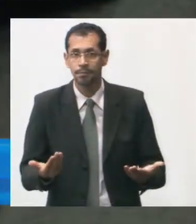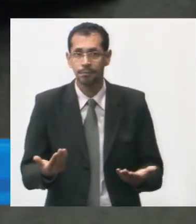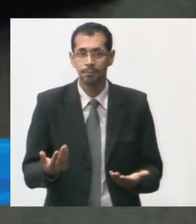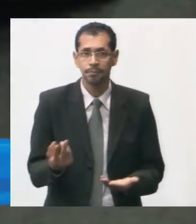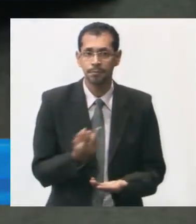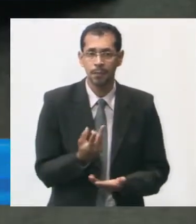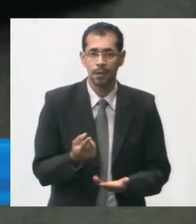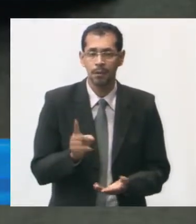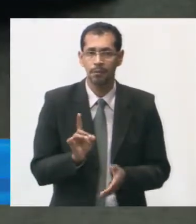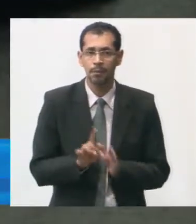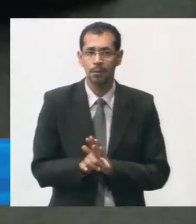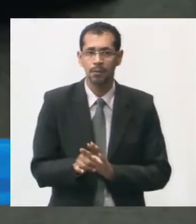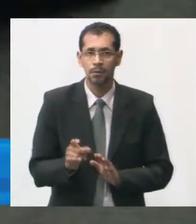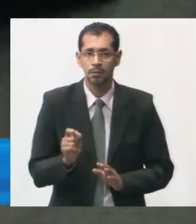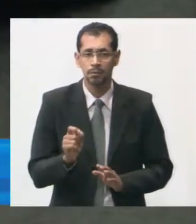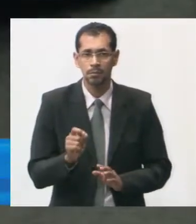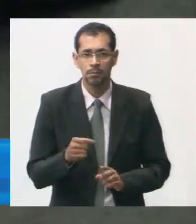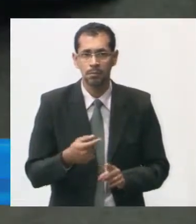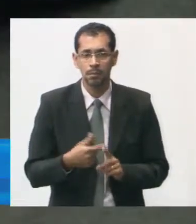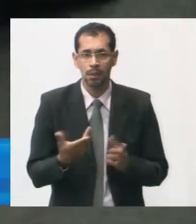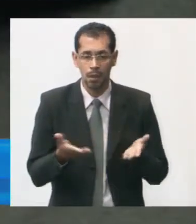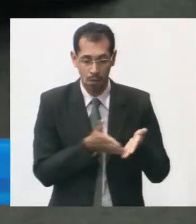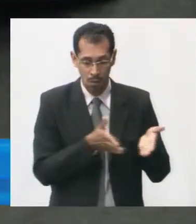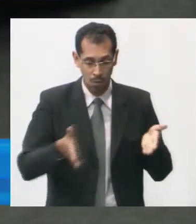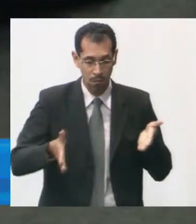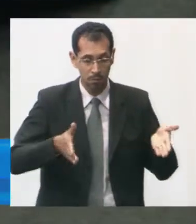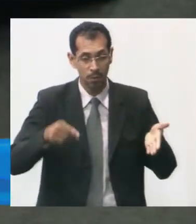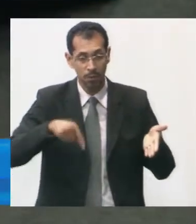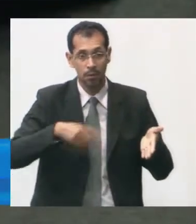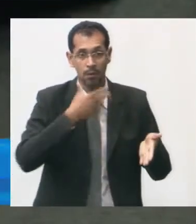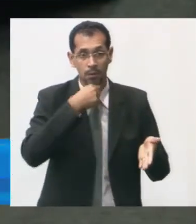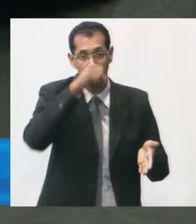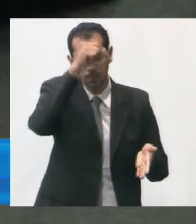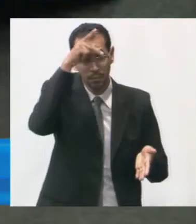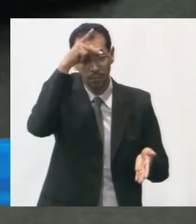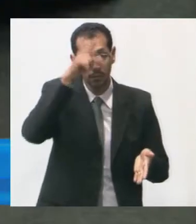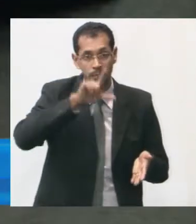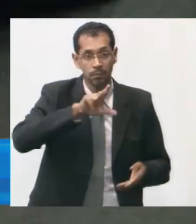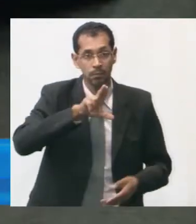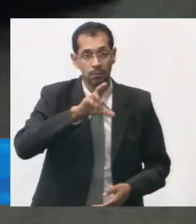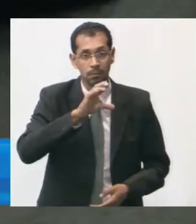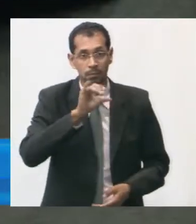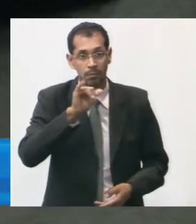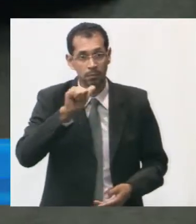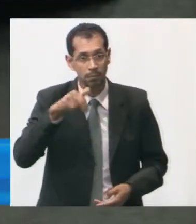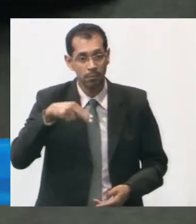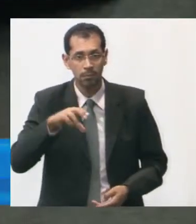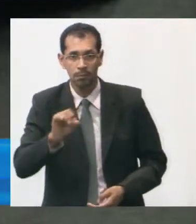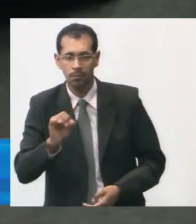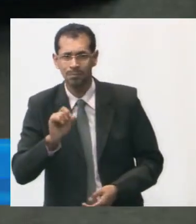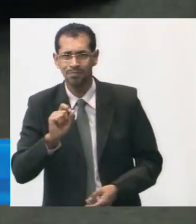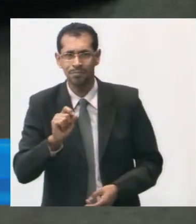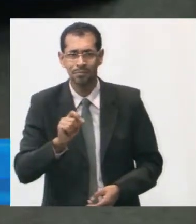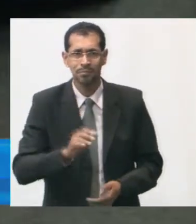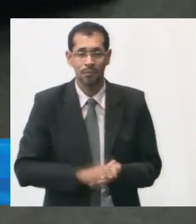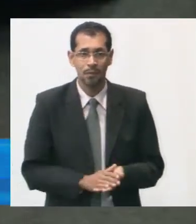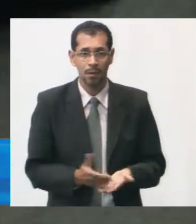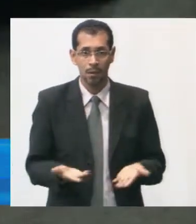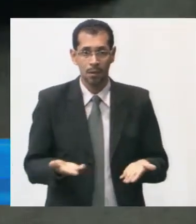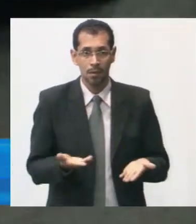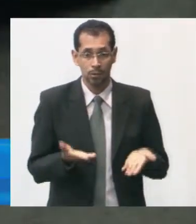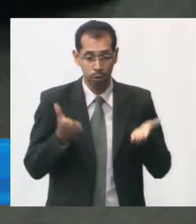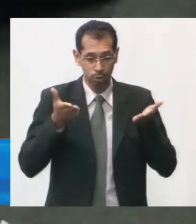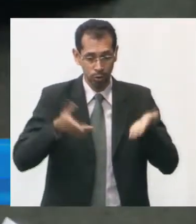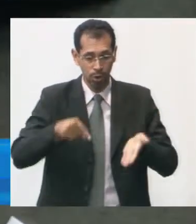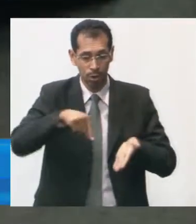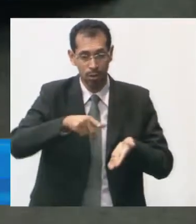se chamava os vereadores no gabinete dele para explicar um projeto antes do envio à Câmara. Mas chega aqui, vereador Sandro